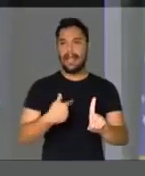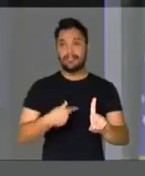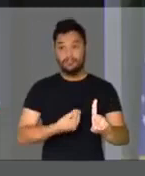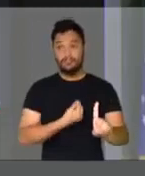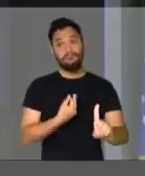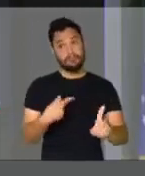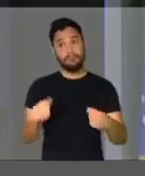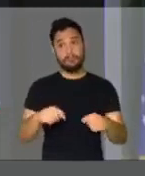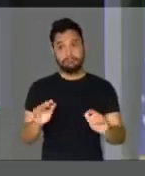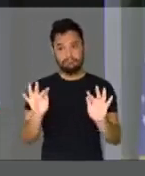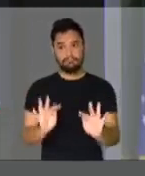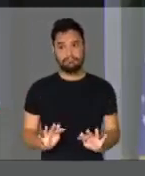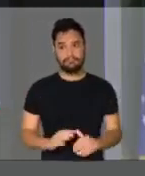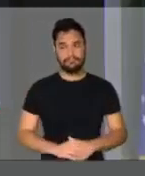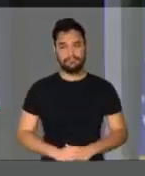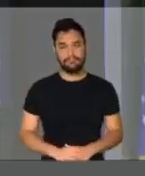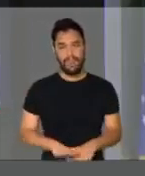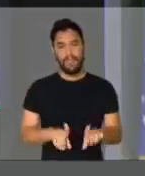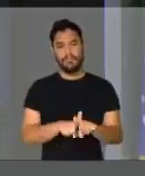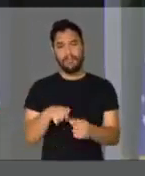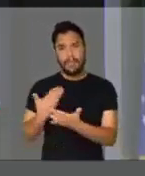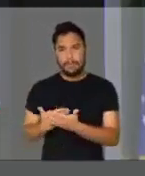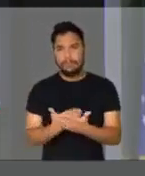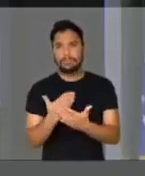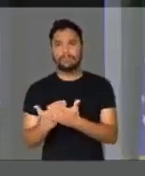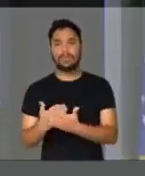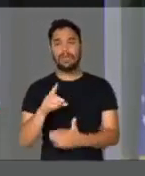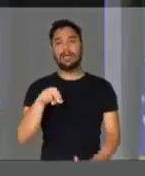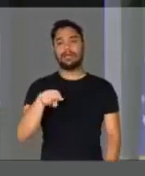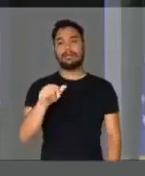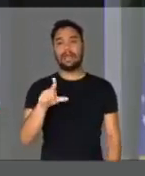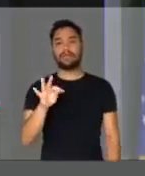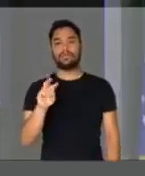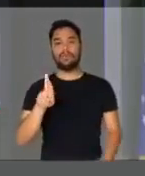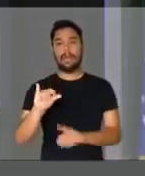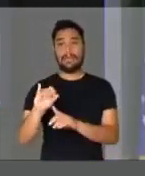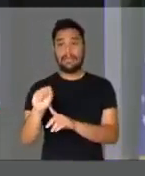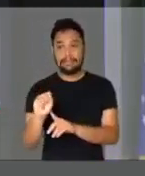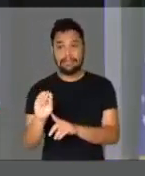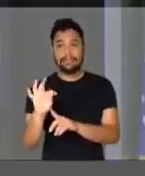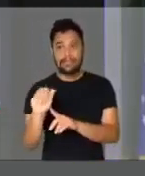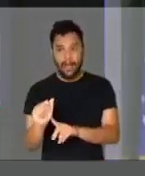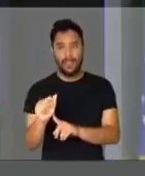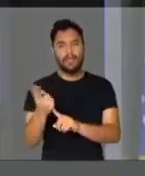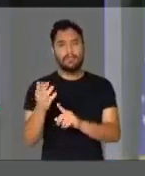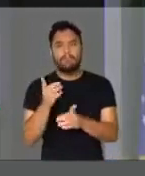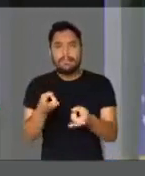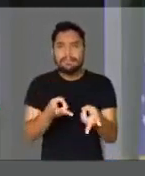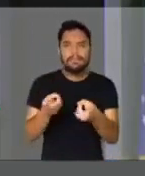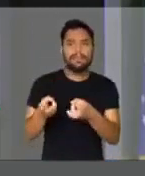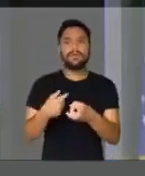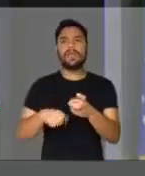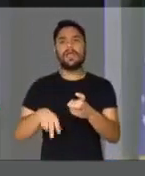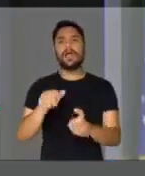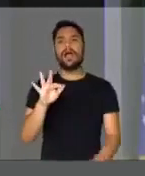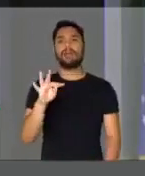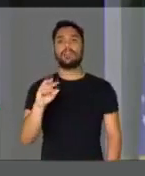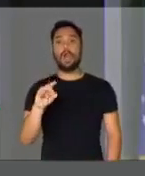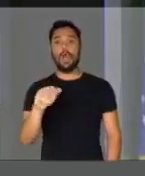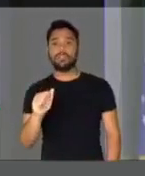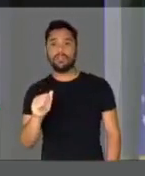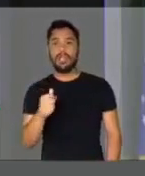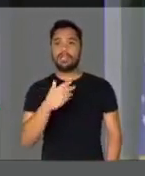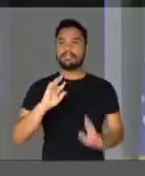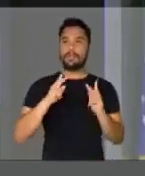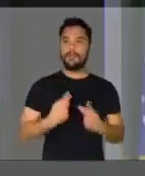ser feliz. Foi estudando o direito justnaturalista que percebia as realidades ontológicas que equiparam os seres humanos